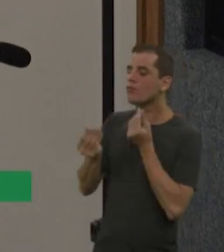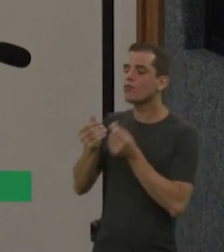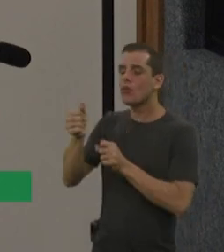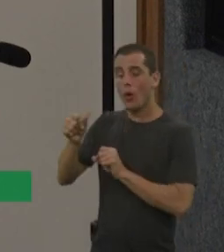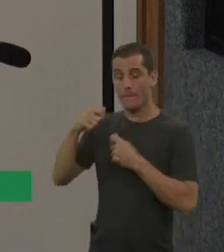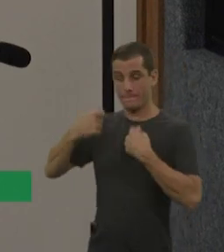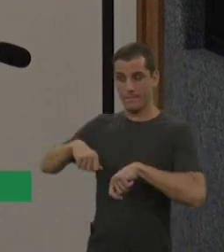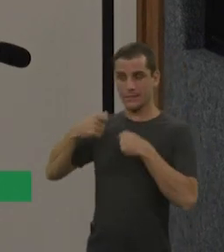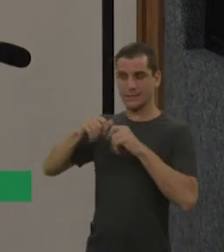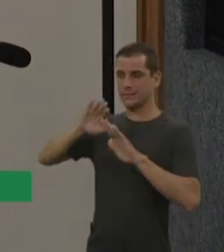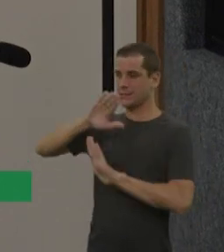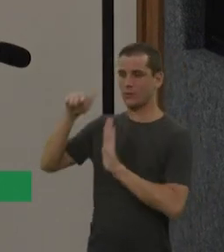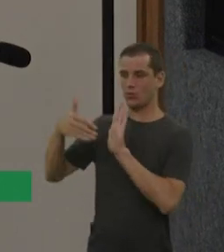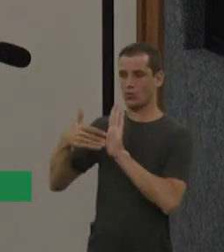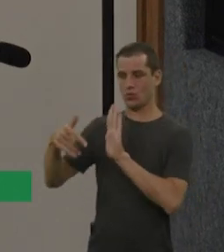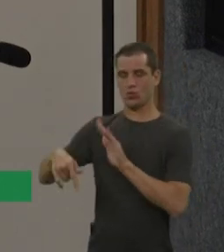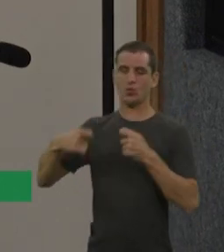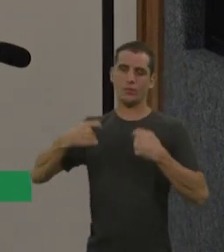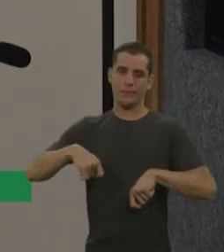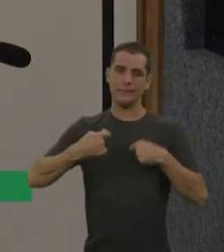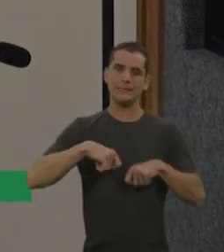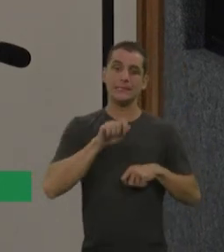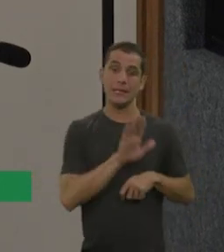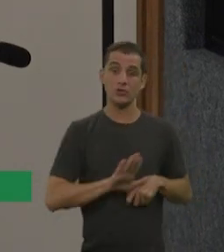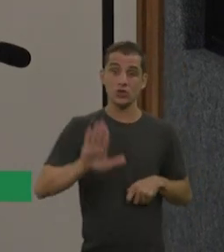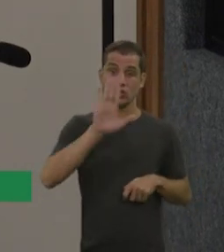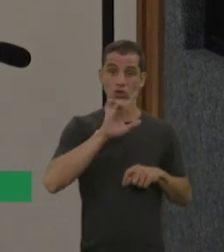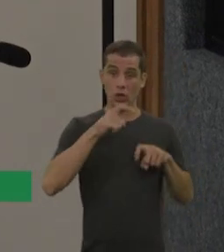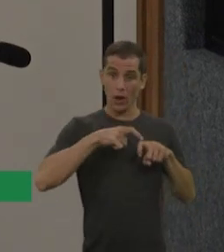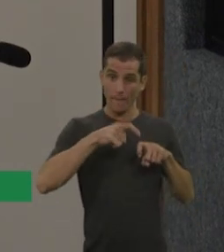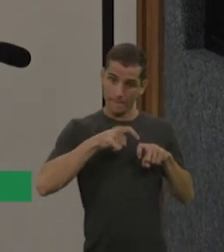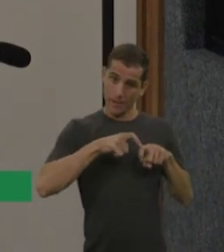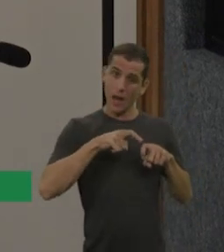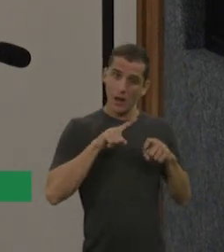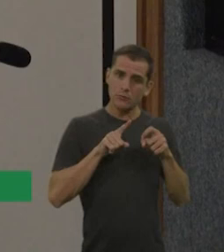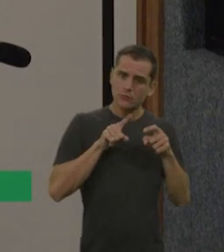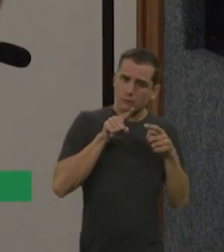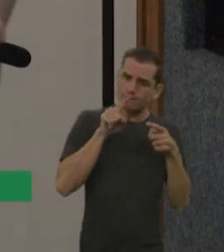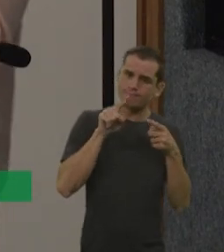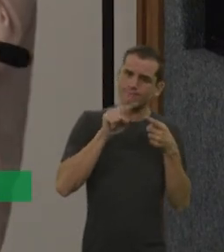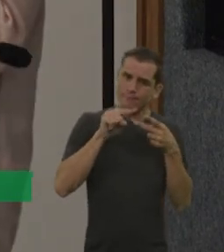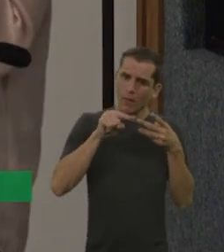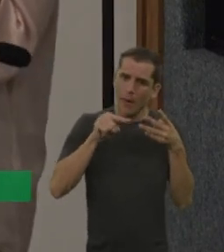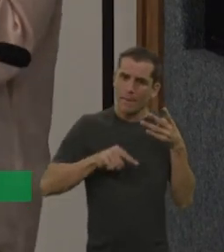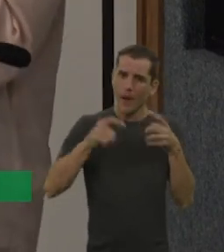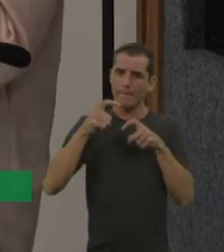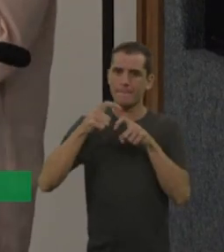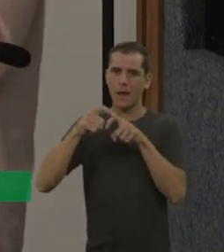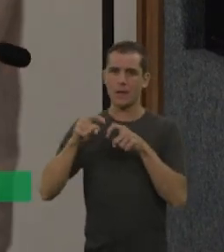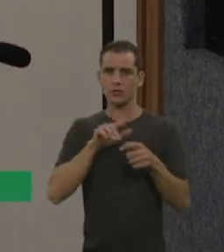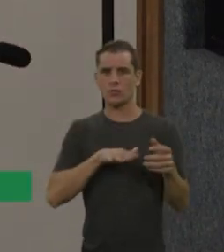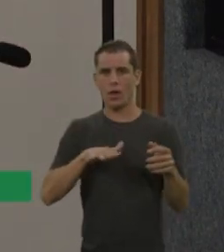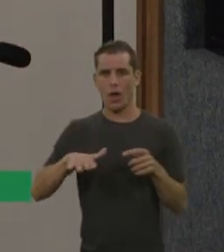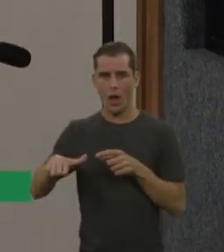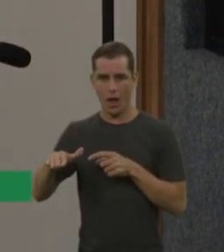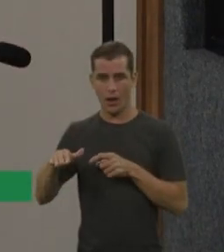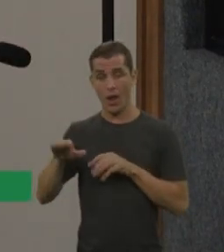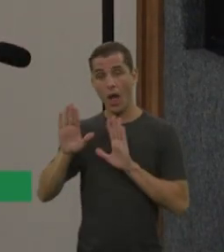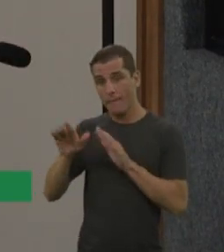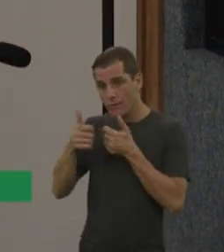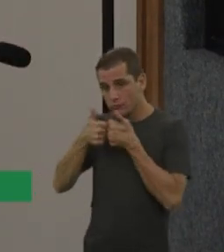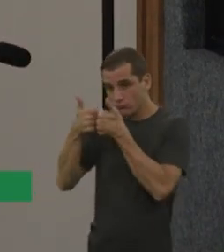ou um pediatra ter essa visão. Mas acompanhávamos, interessante, seu fígado está piorando, você está